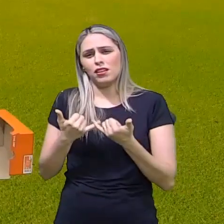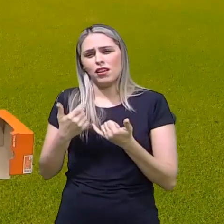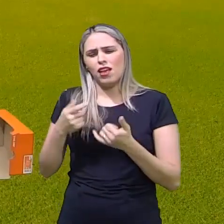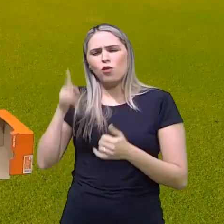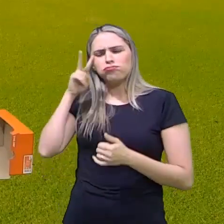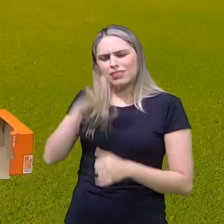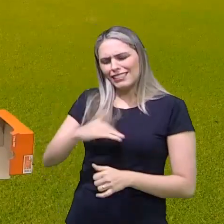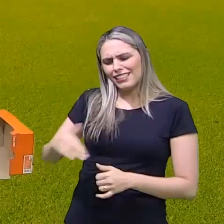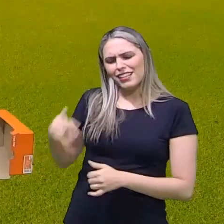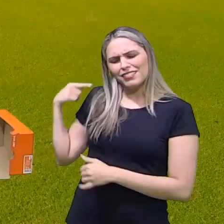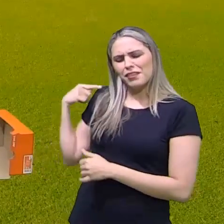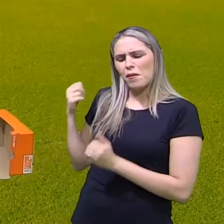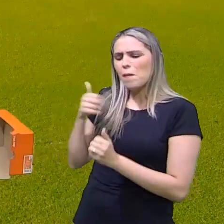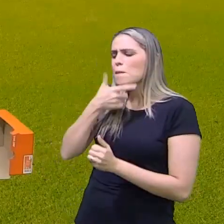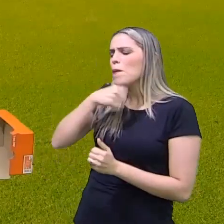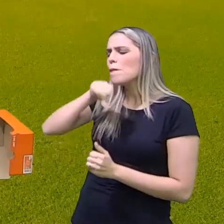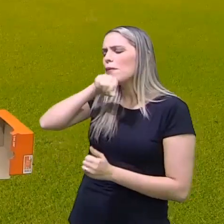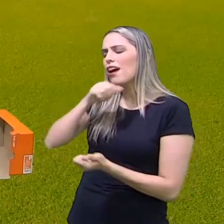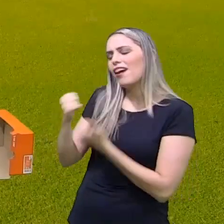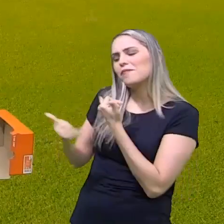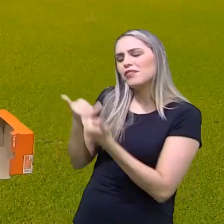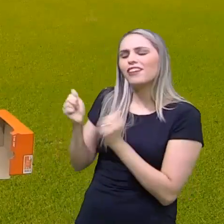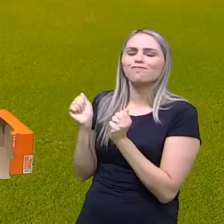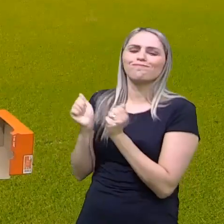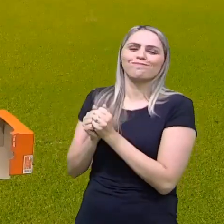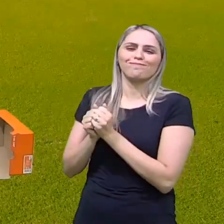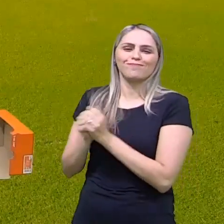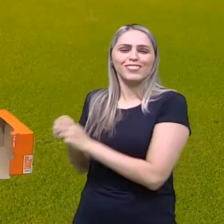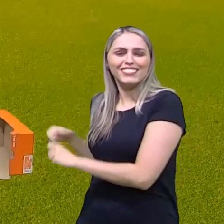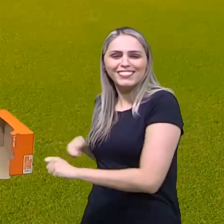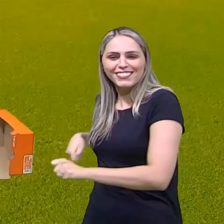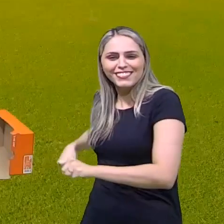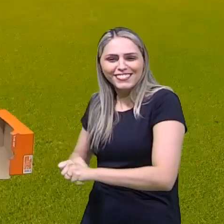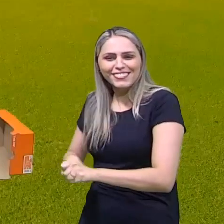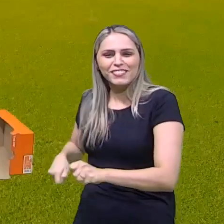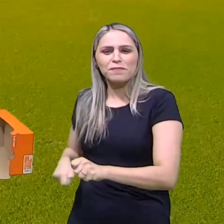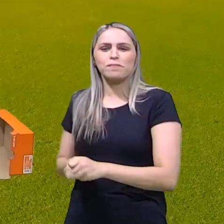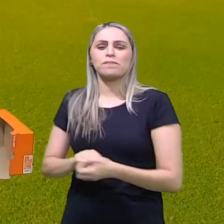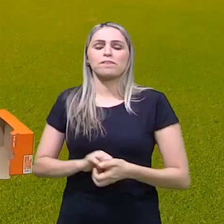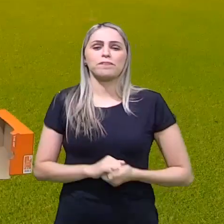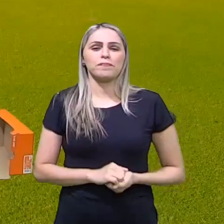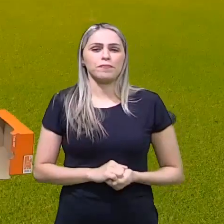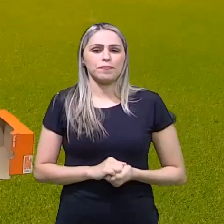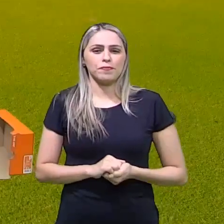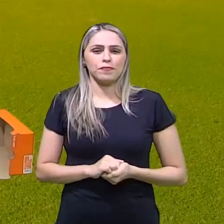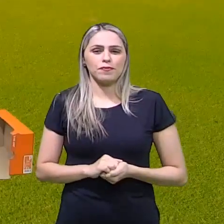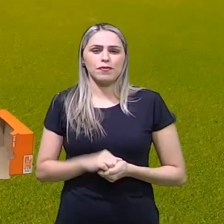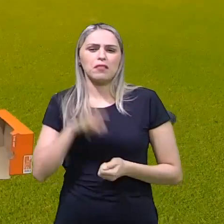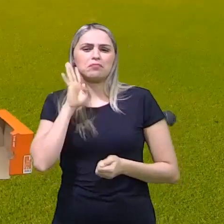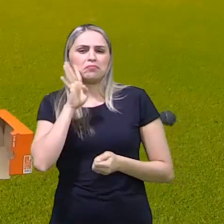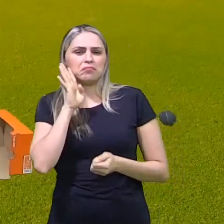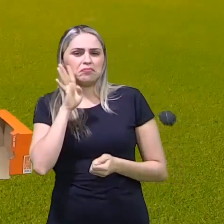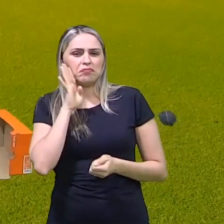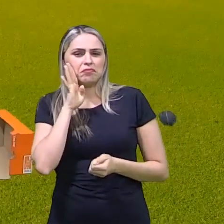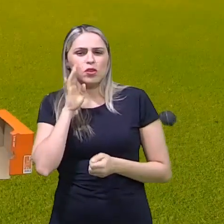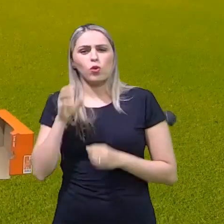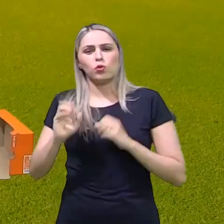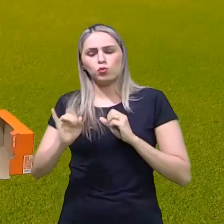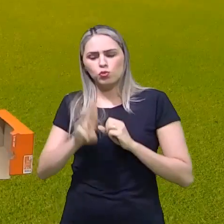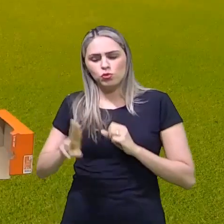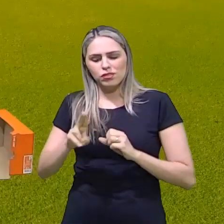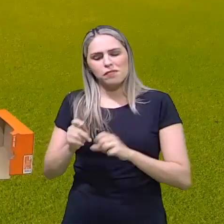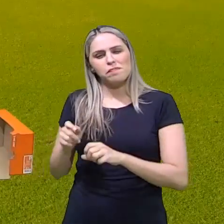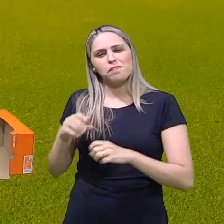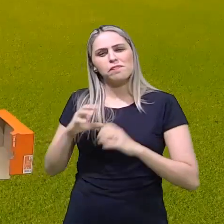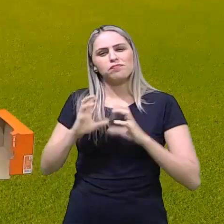comigo. Ah, olha aqui, ó. Tu tem o teu? Tenho o meu. Eu tenho o meu. Ah, legal. Pega aquela bolinha ali. Ah, agora a gente vai se